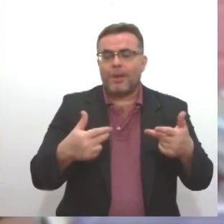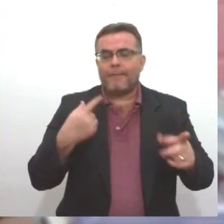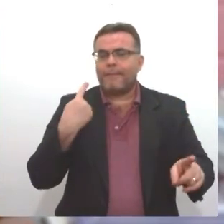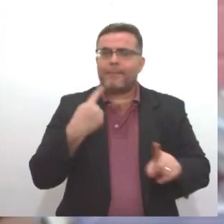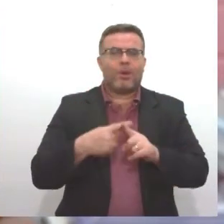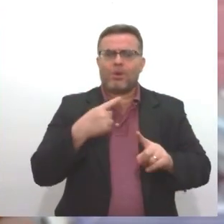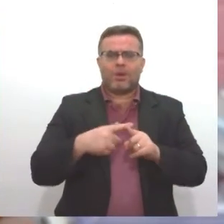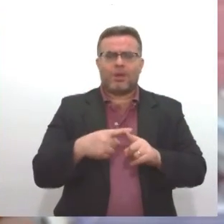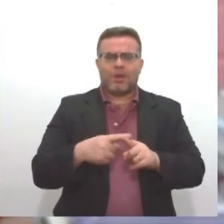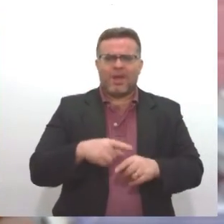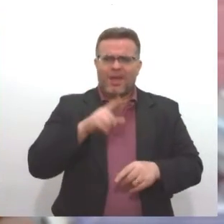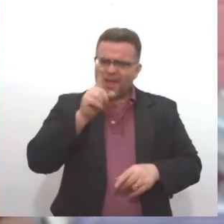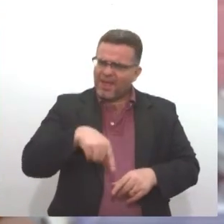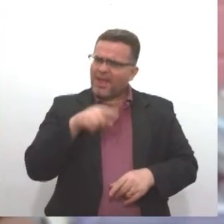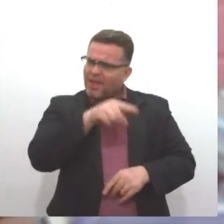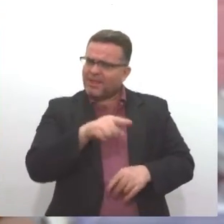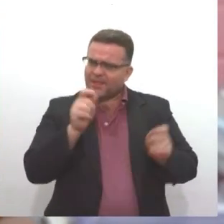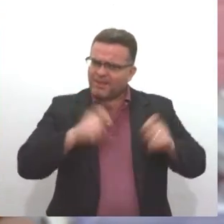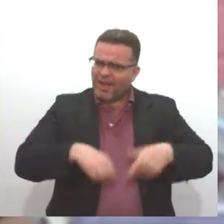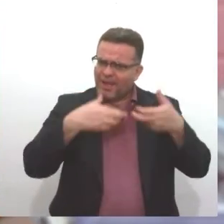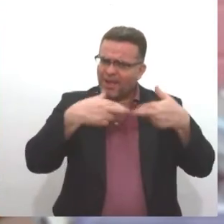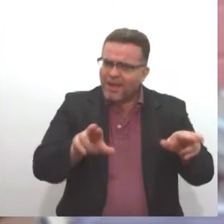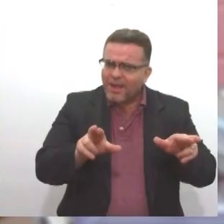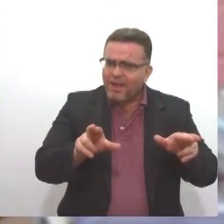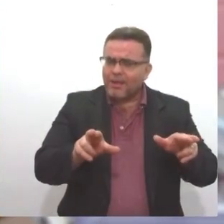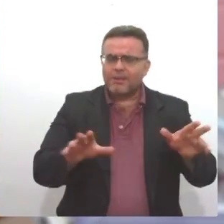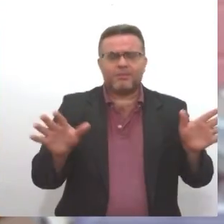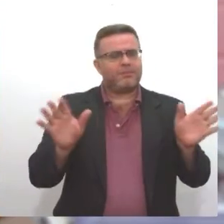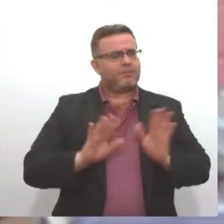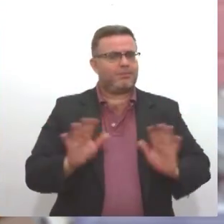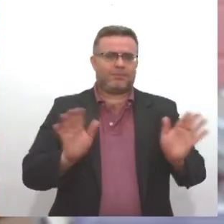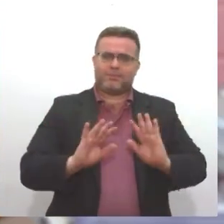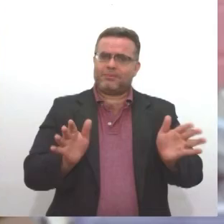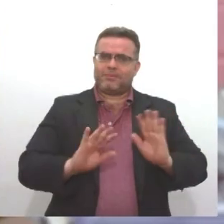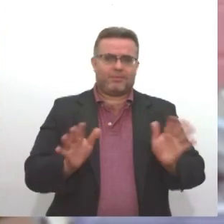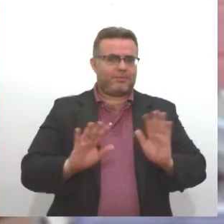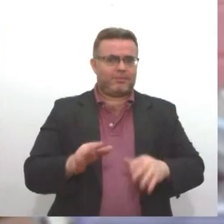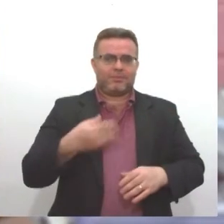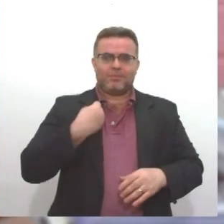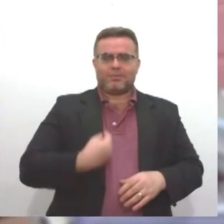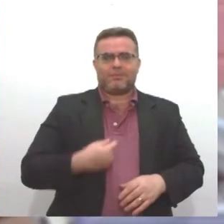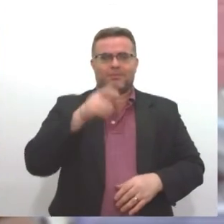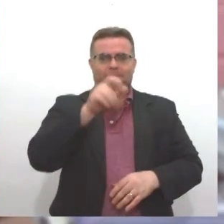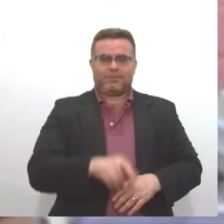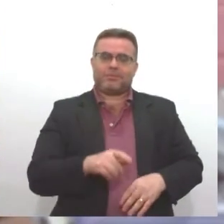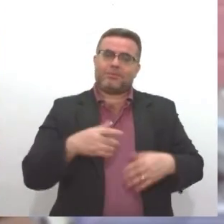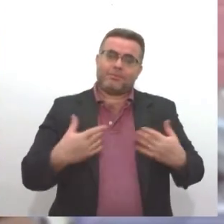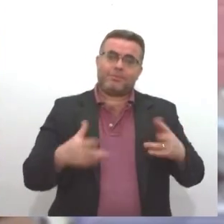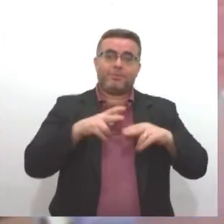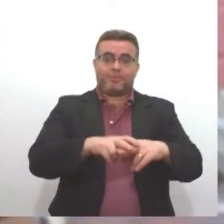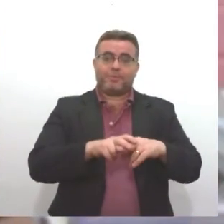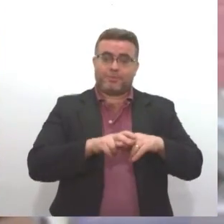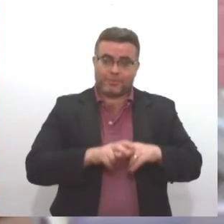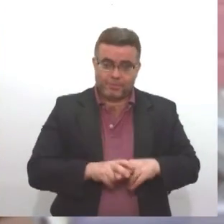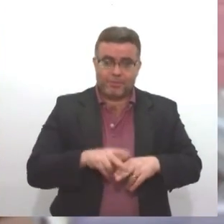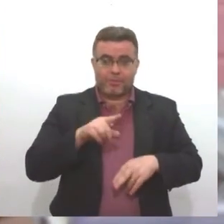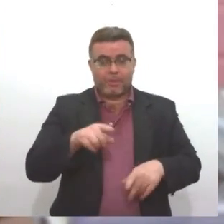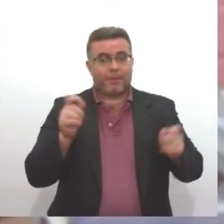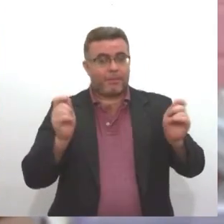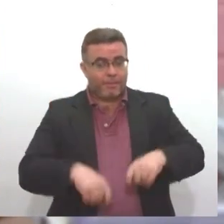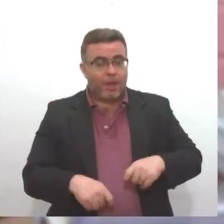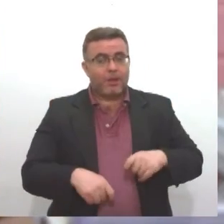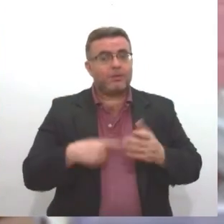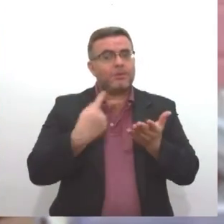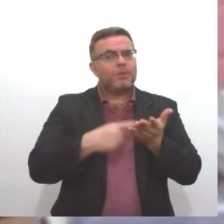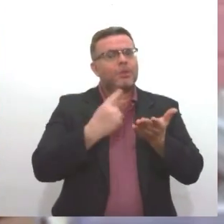questão não é uma questão que a gente pode resolver empiricamente, a existência de Deus ou não a existência de Deus, entendeu? Então, você fazer uma sessão